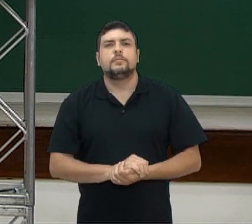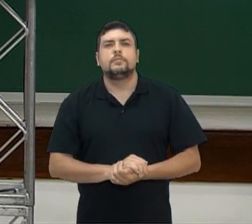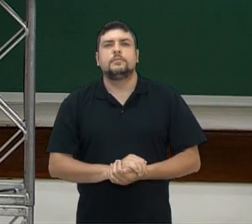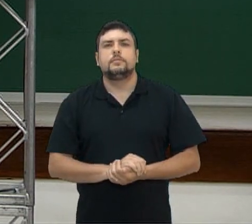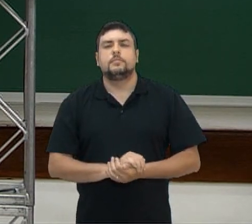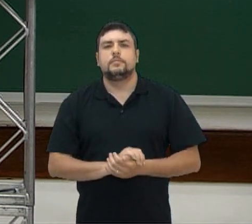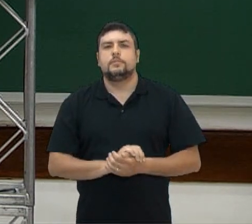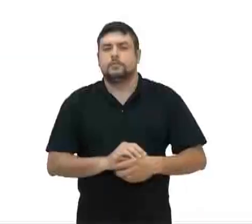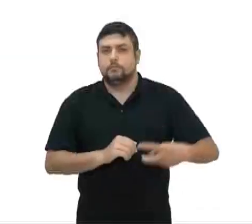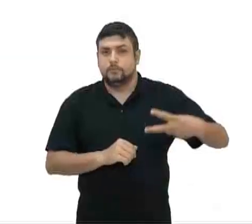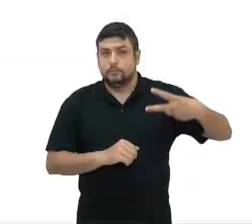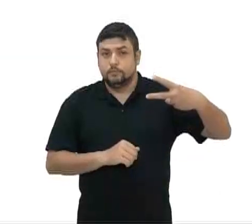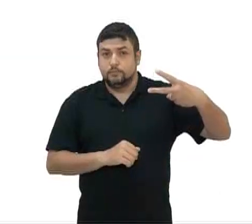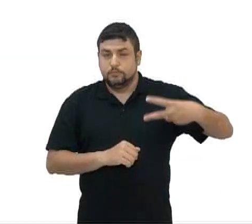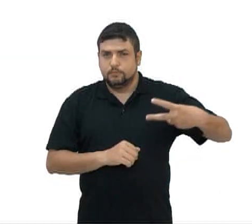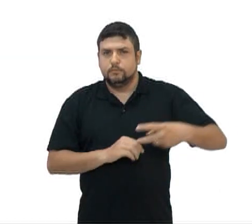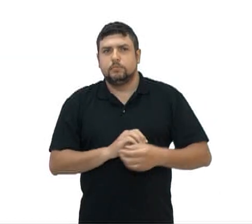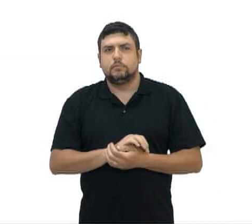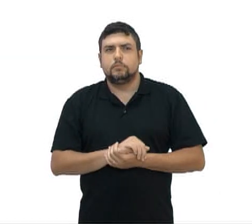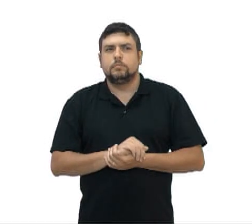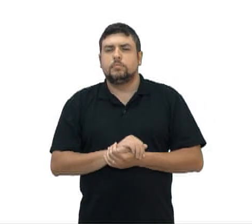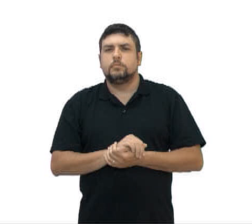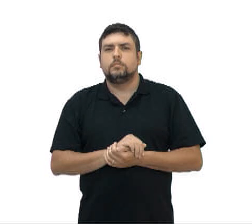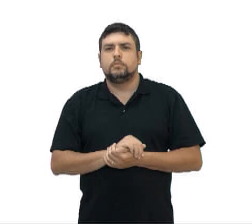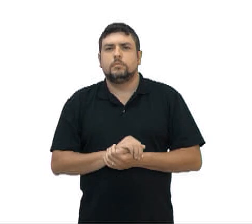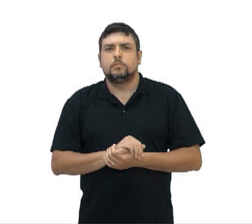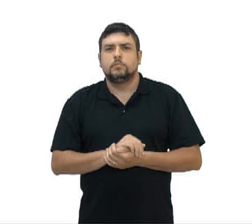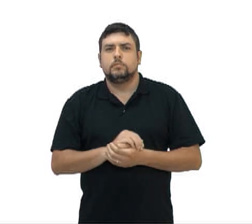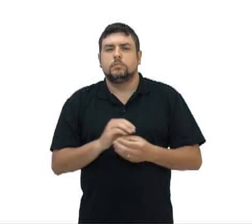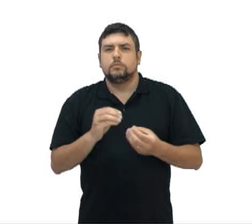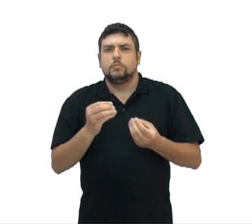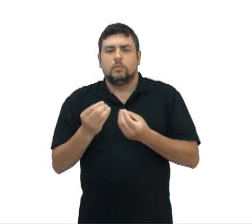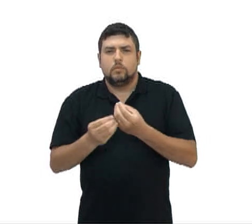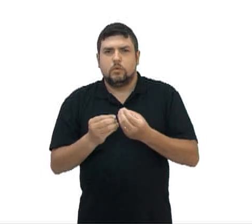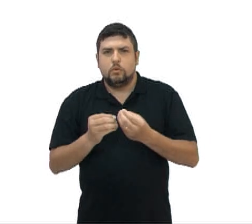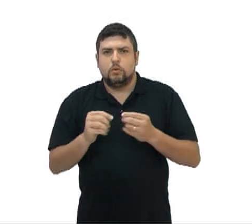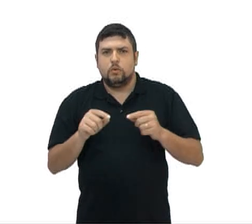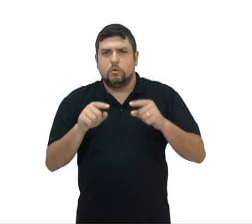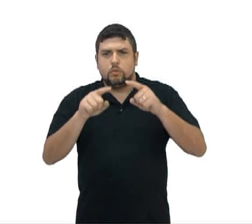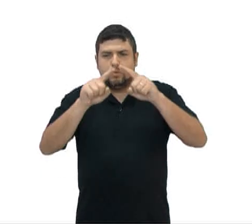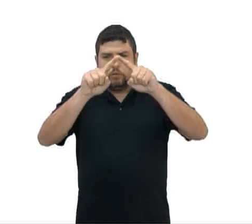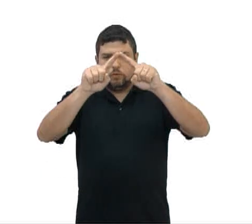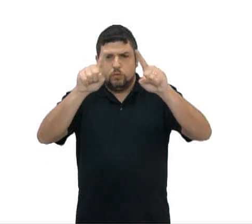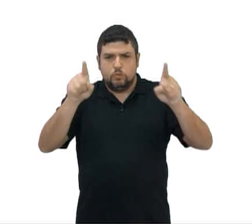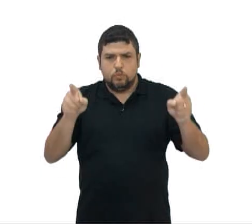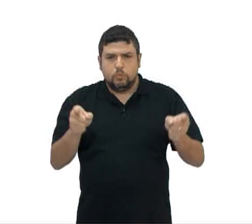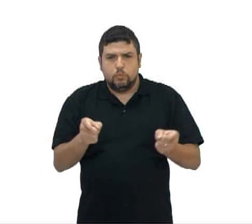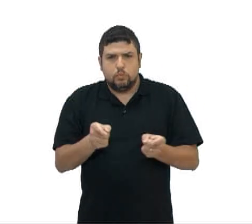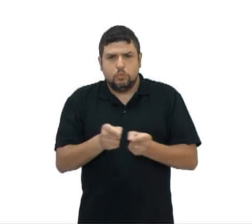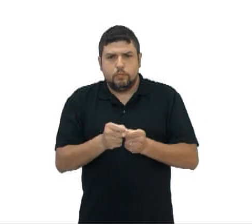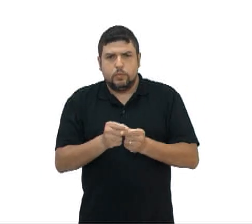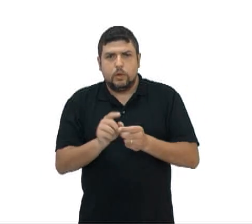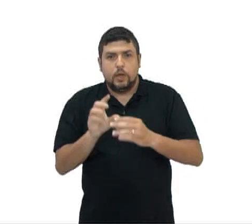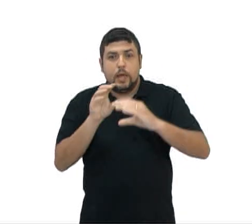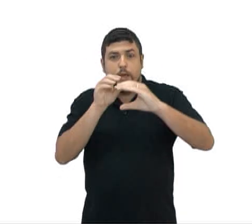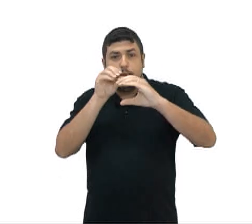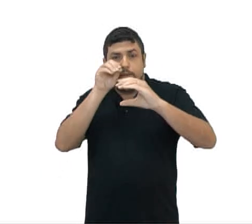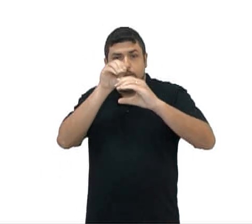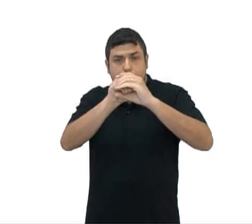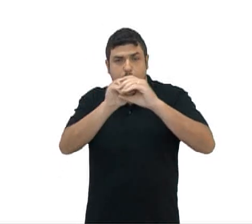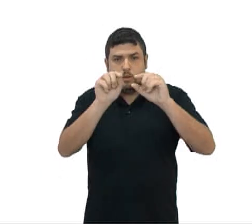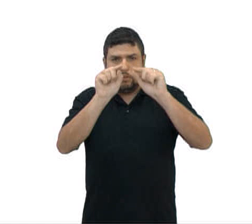Segunda propriedade. Em dois polígonos regulares inscritos na